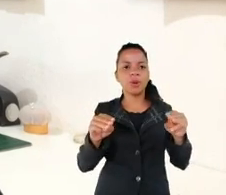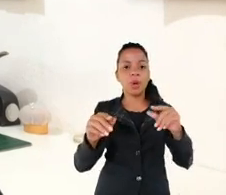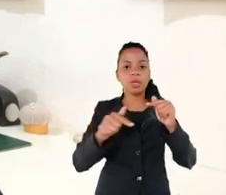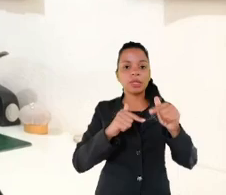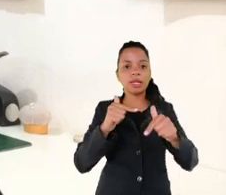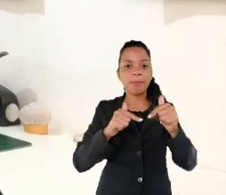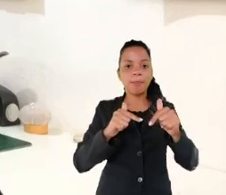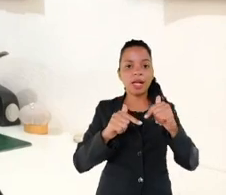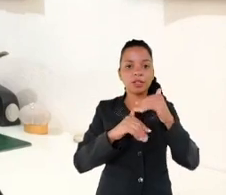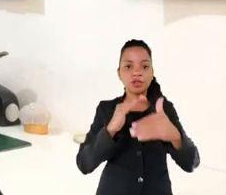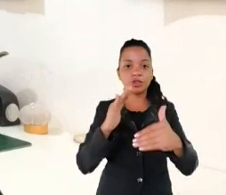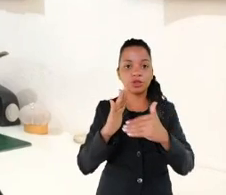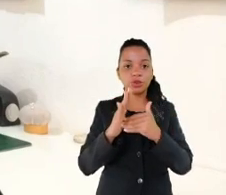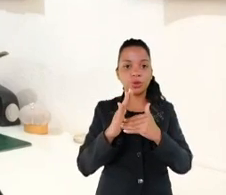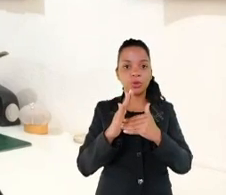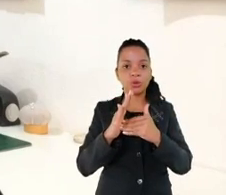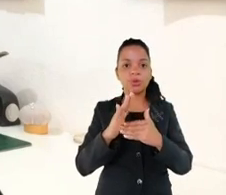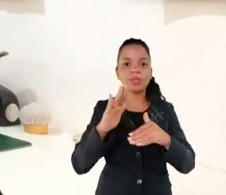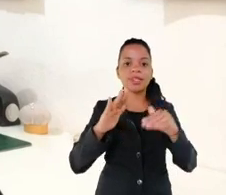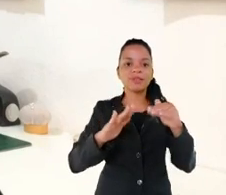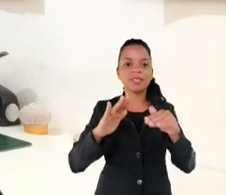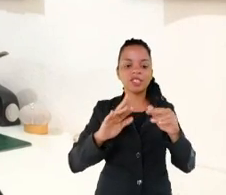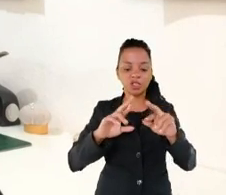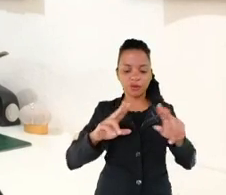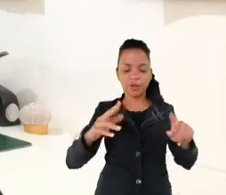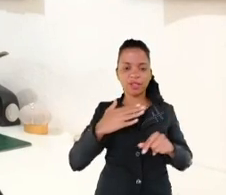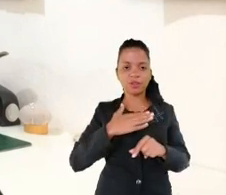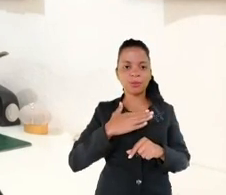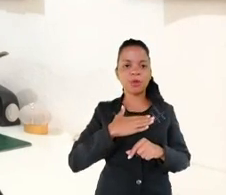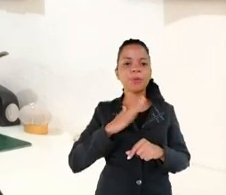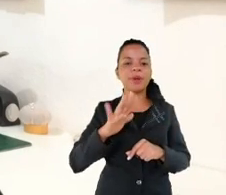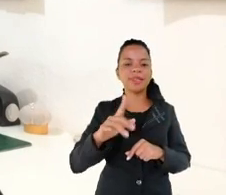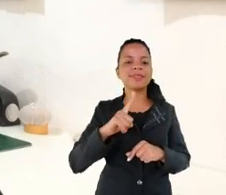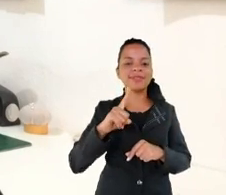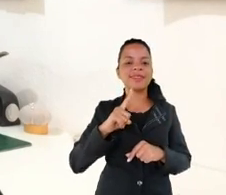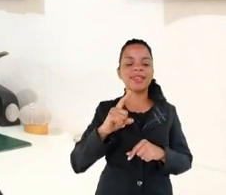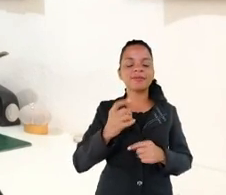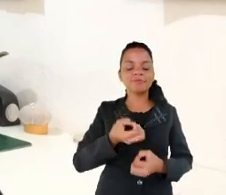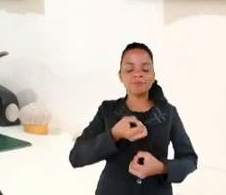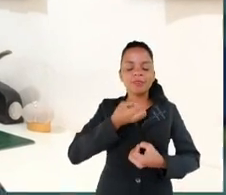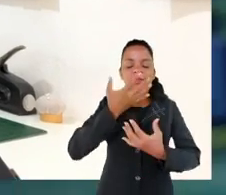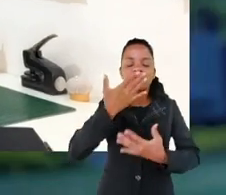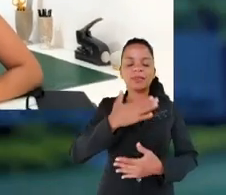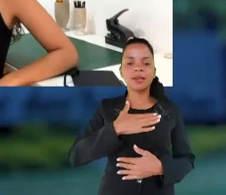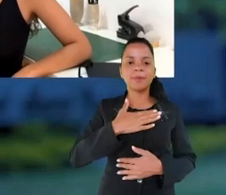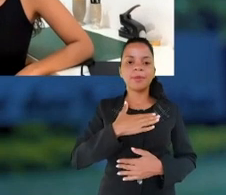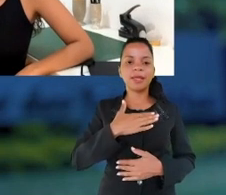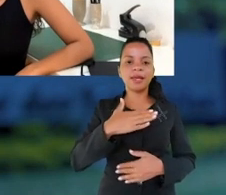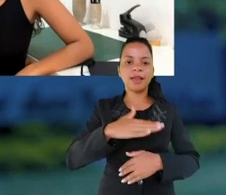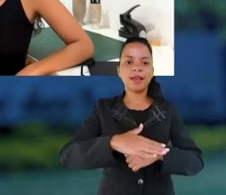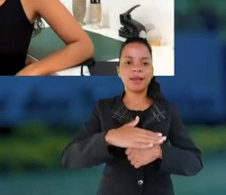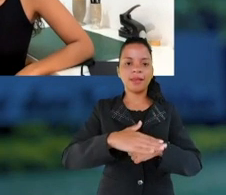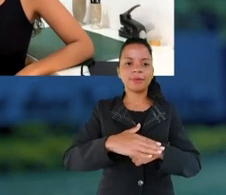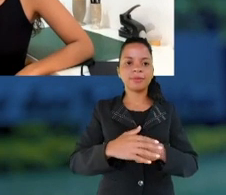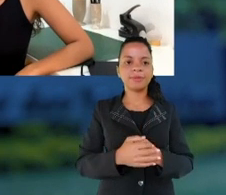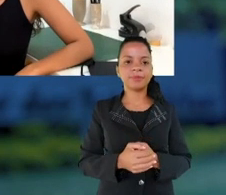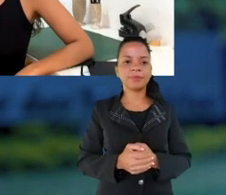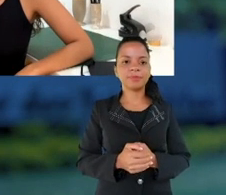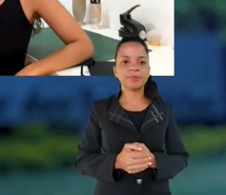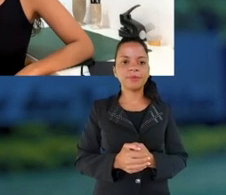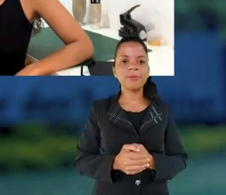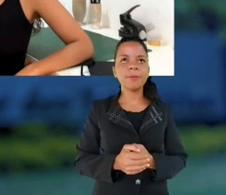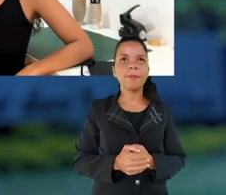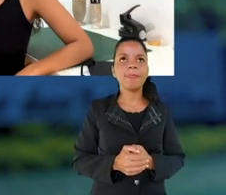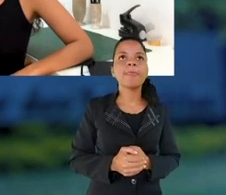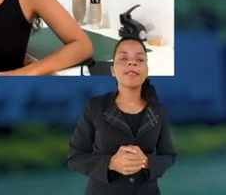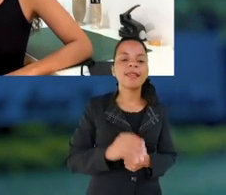sejam muito diferentes do meu, eles acabam me inspirando de certo modo, sabe? Que legal. Tem uma